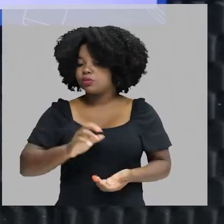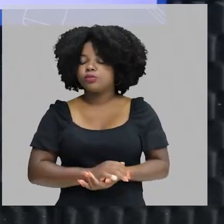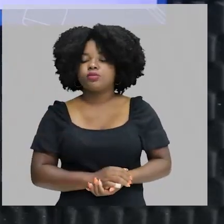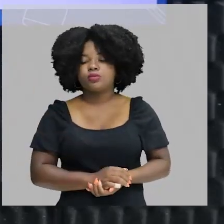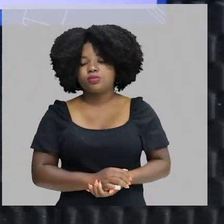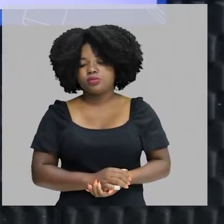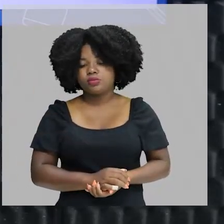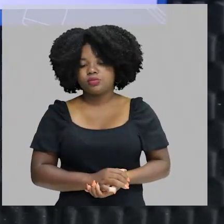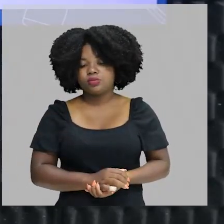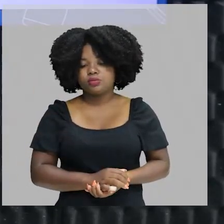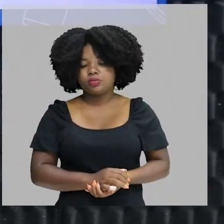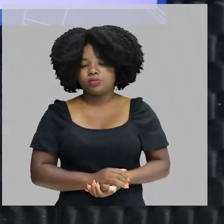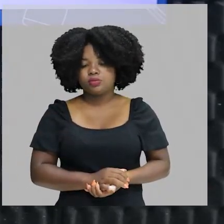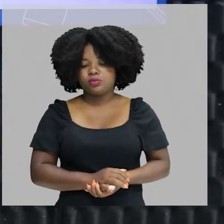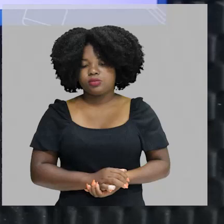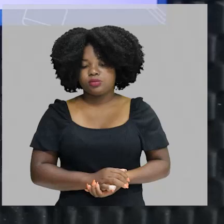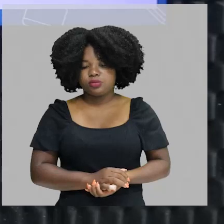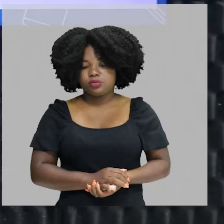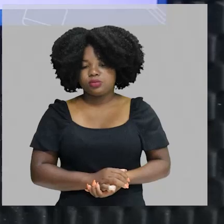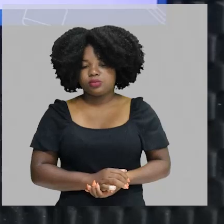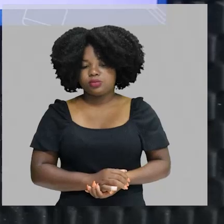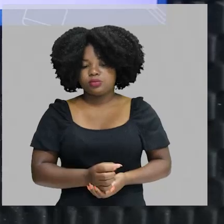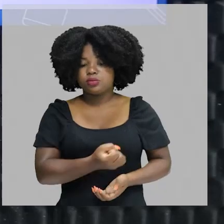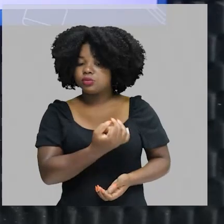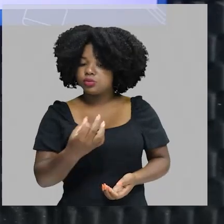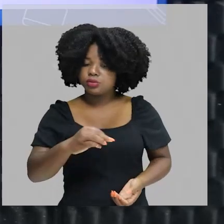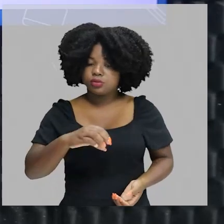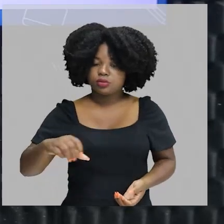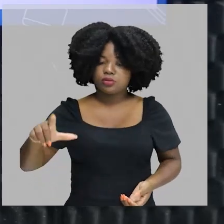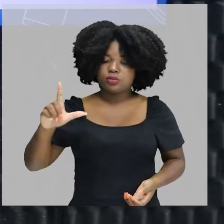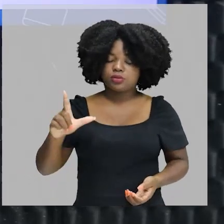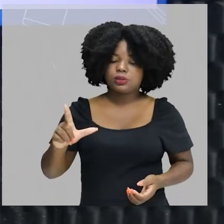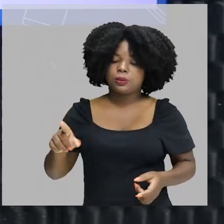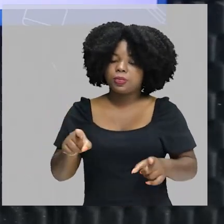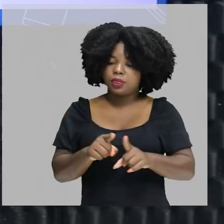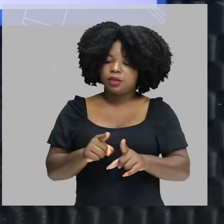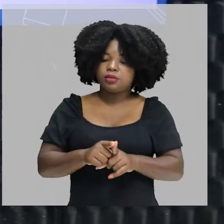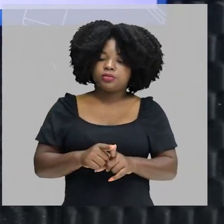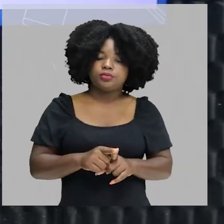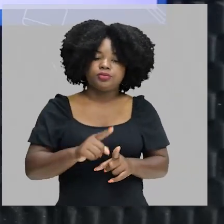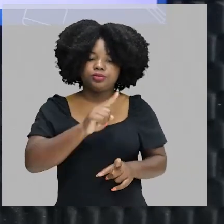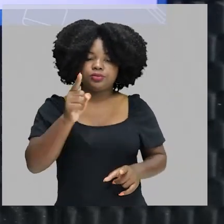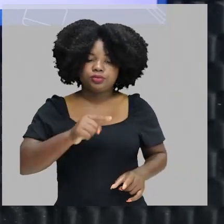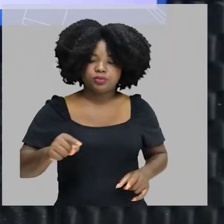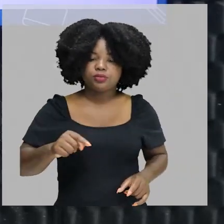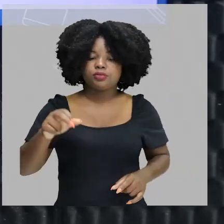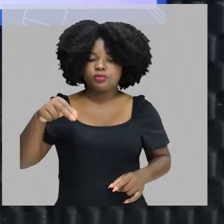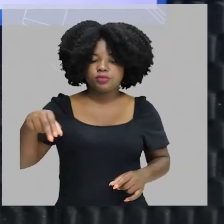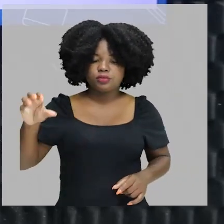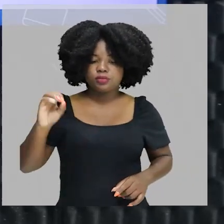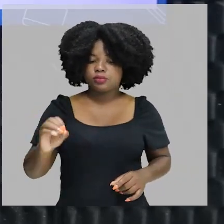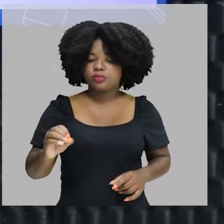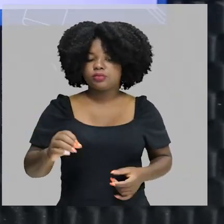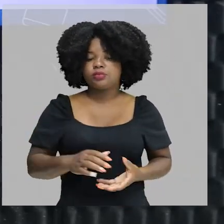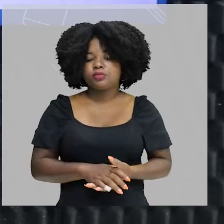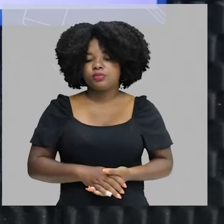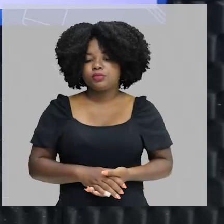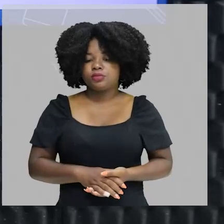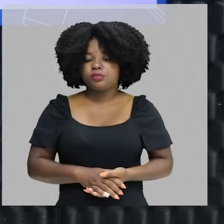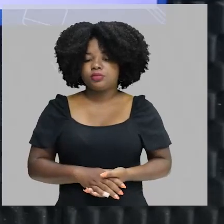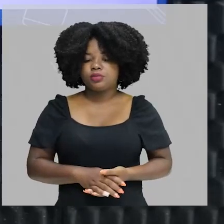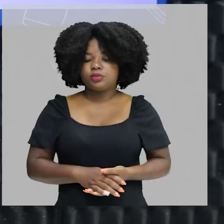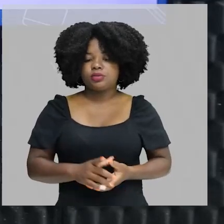0,75, certo? Então, a quantidade de mols de sulfeto de zinco que vai reagir com 0,75 mols